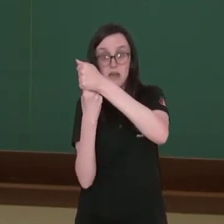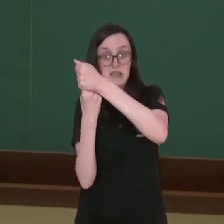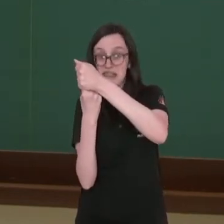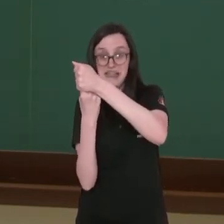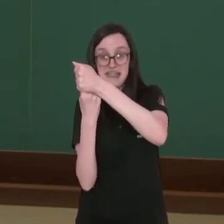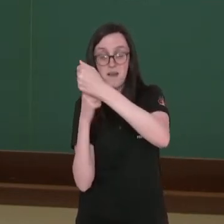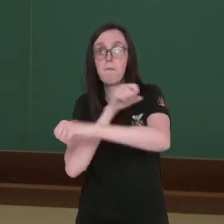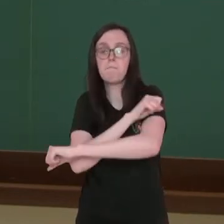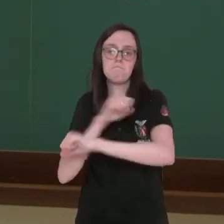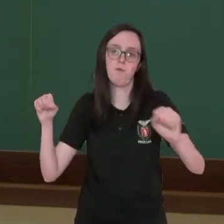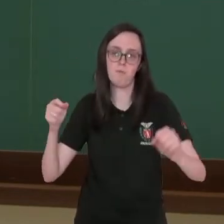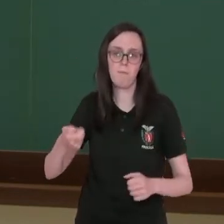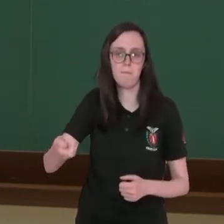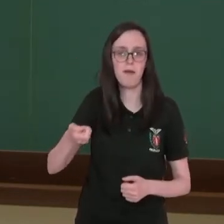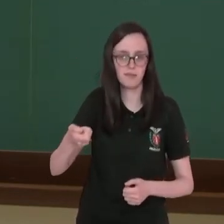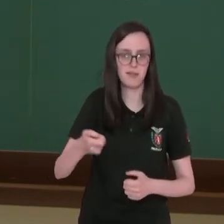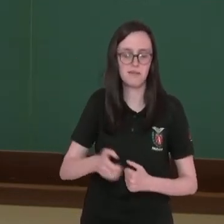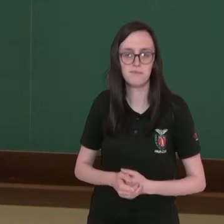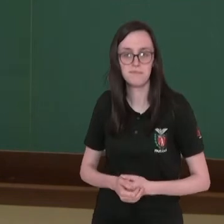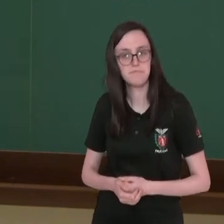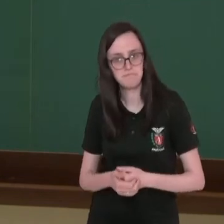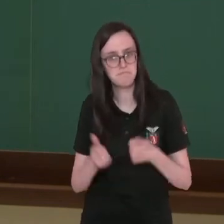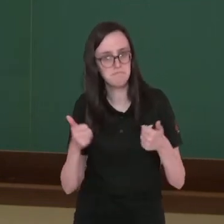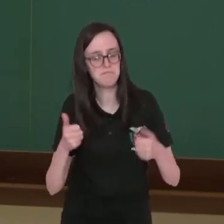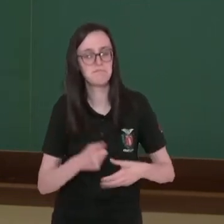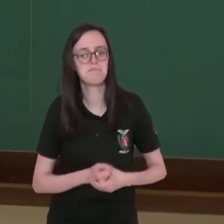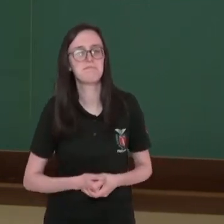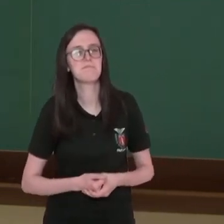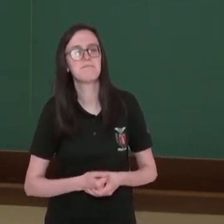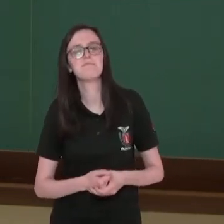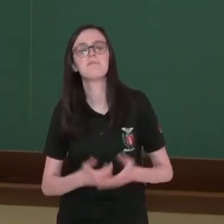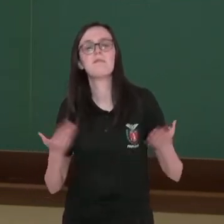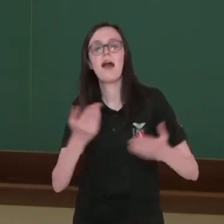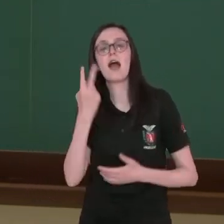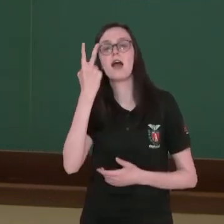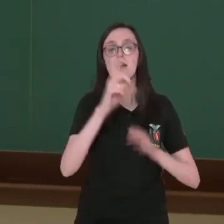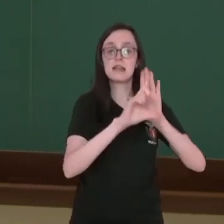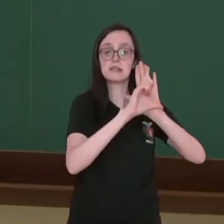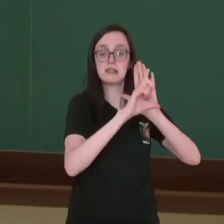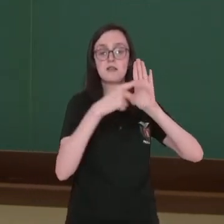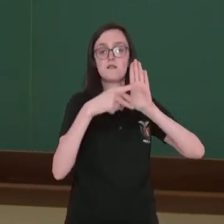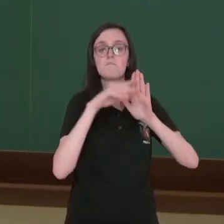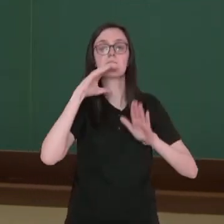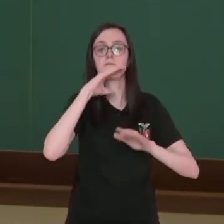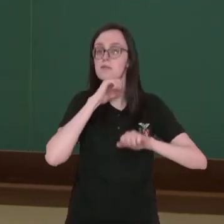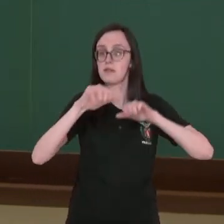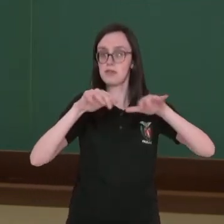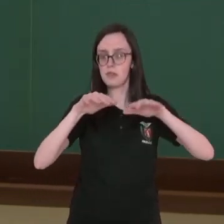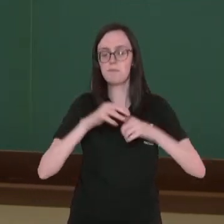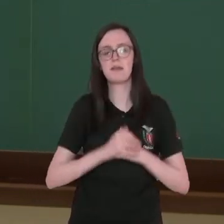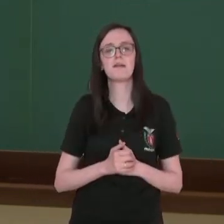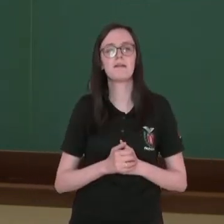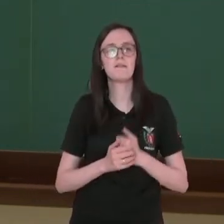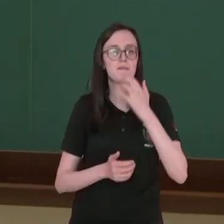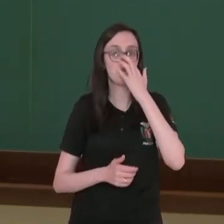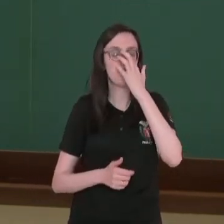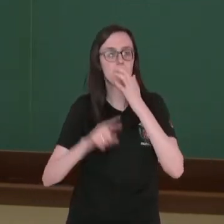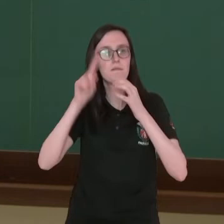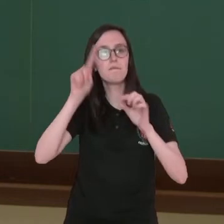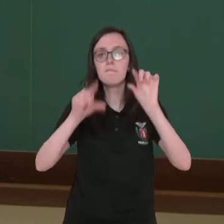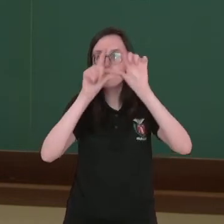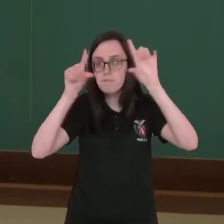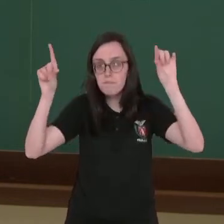aumentar tanto que vai explodir a panela de pressão. Beleza? Então vamos lá. Segunda lei da termodinâmica. Galera, é um